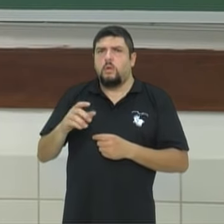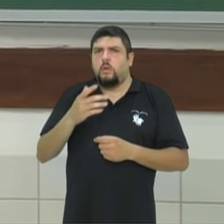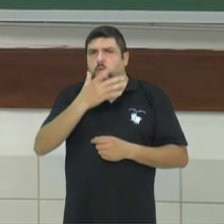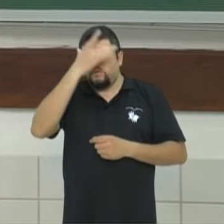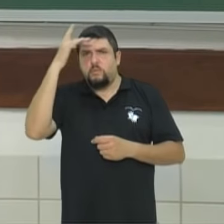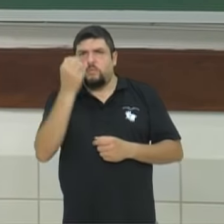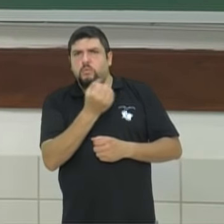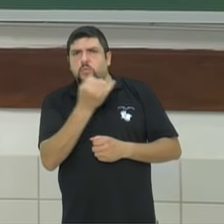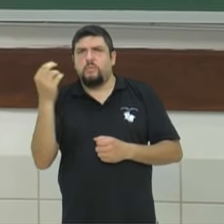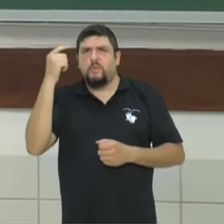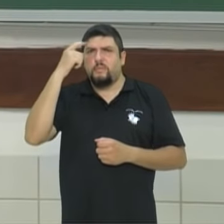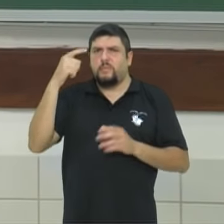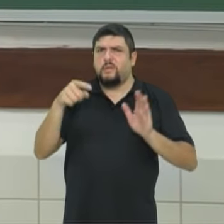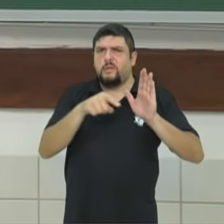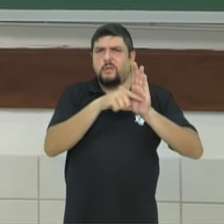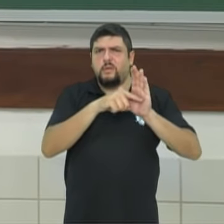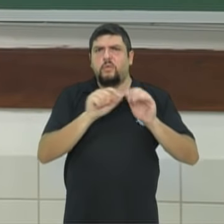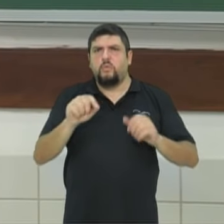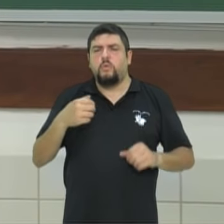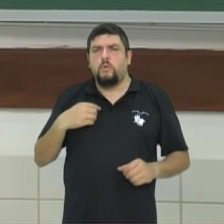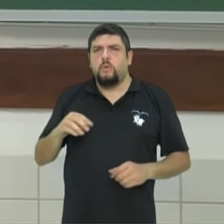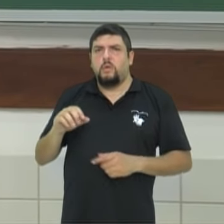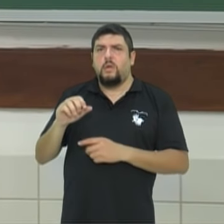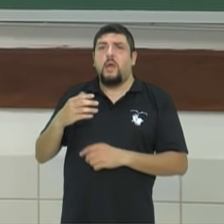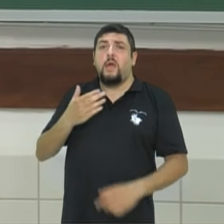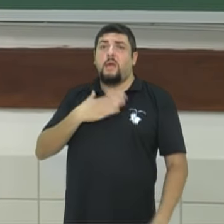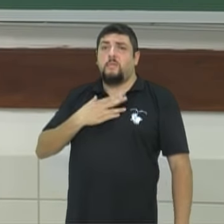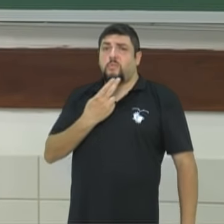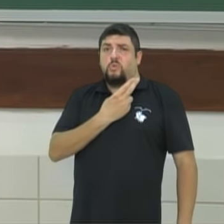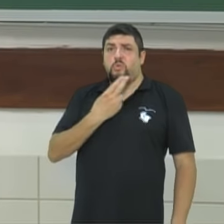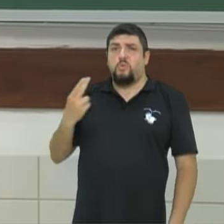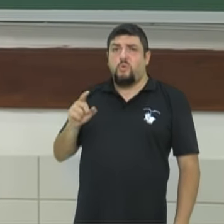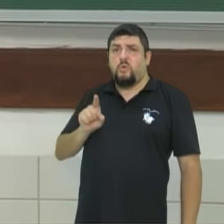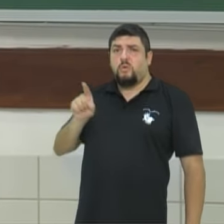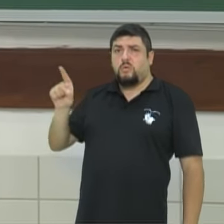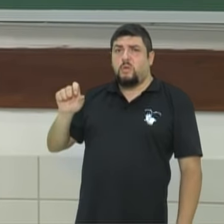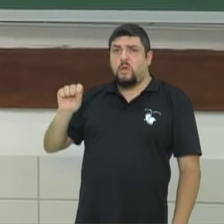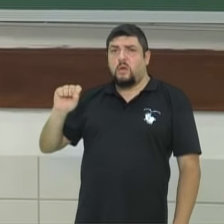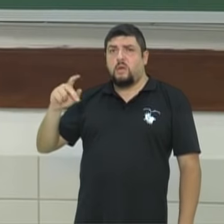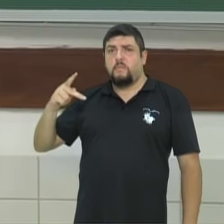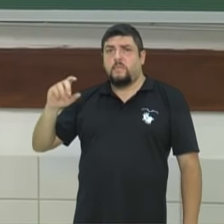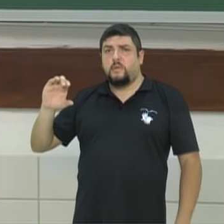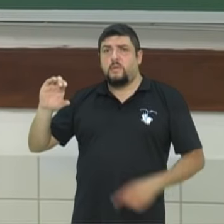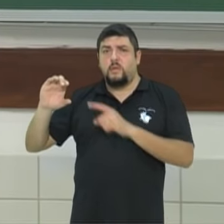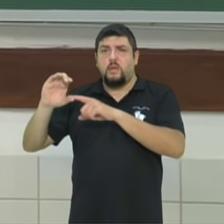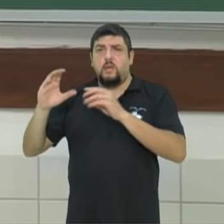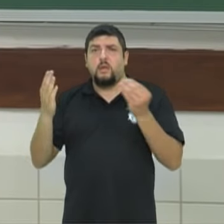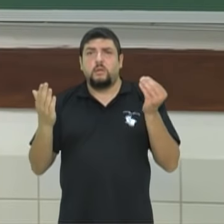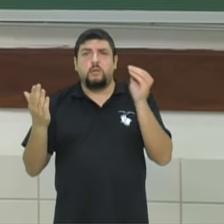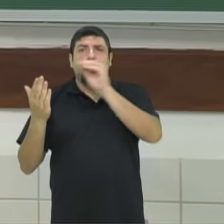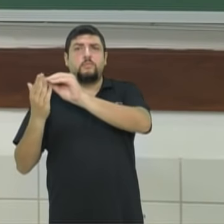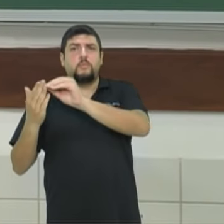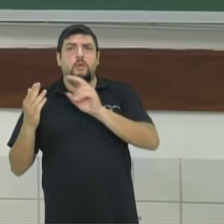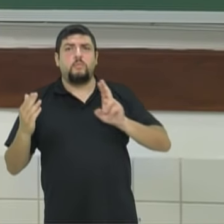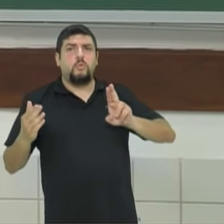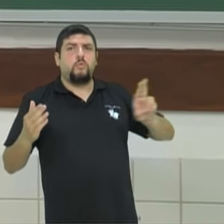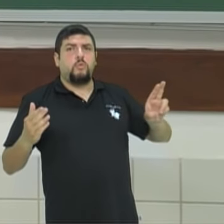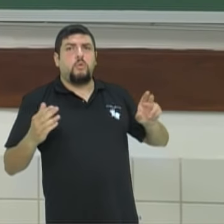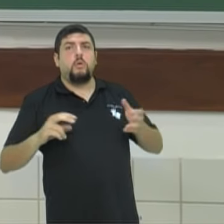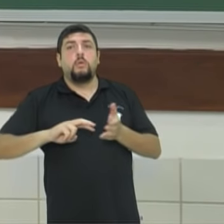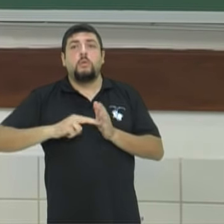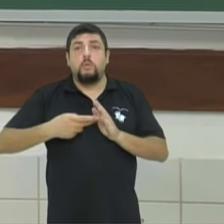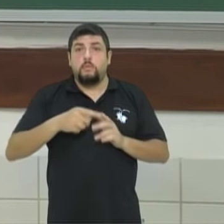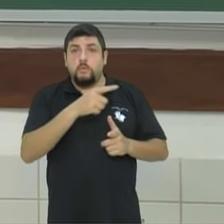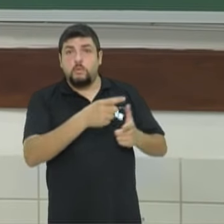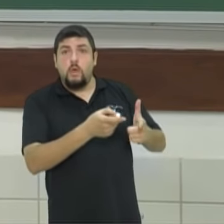para o SPC. Isso significa que a pessoa vai ficar com o nome negativado para poder fazer compras utilizando o crédito. Ela vai